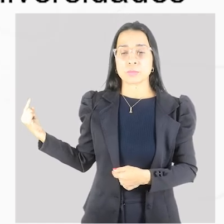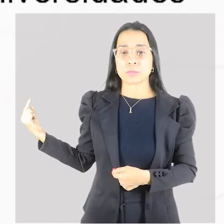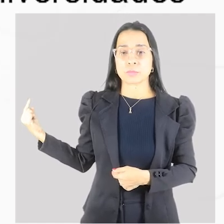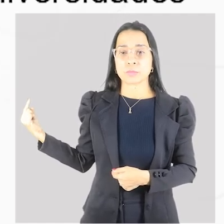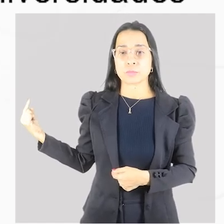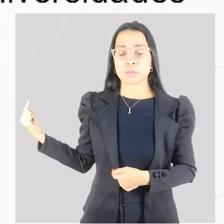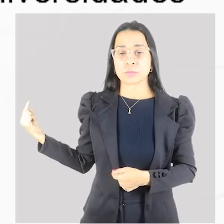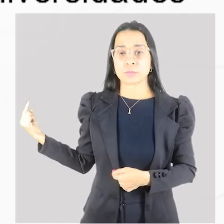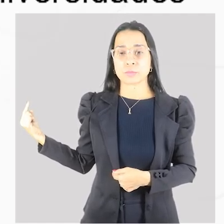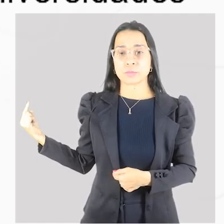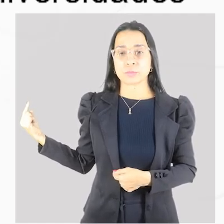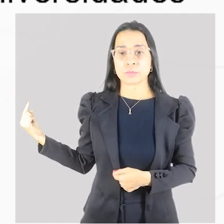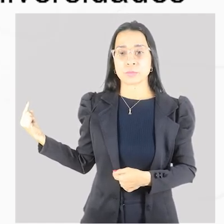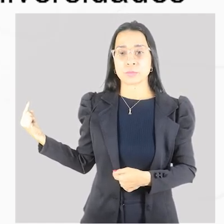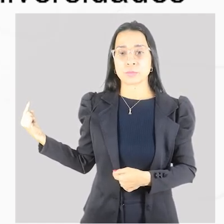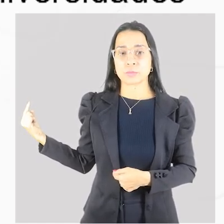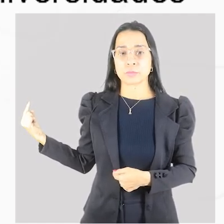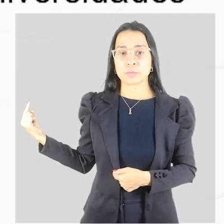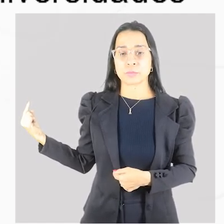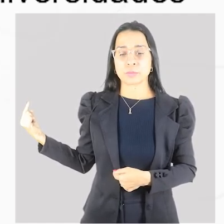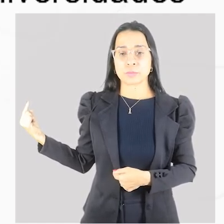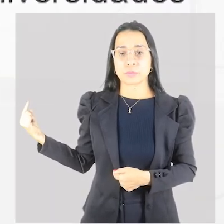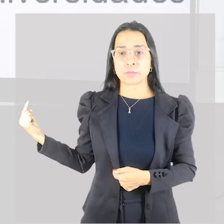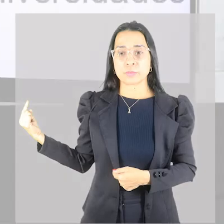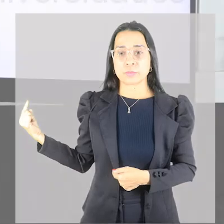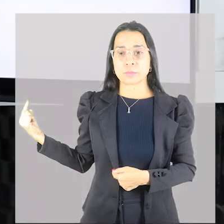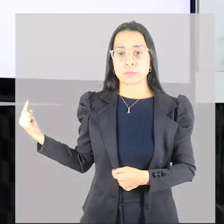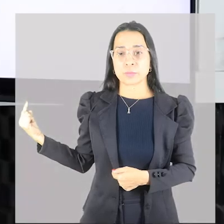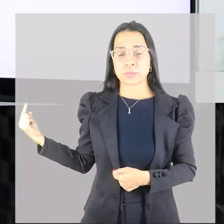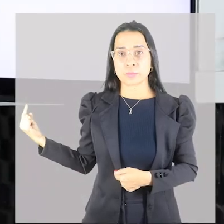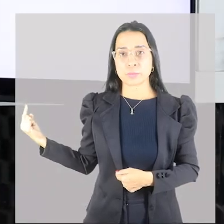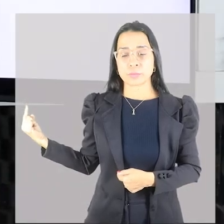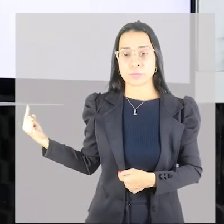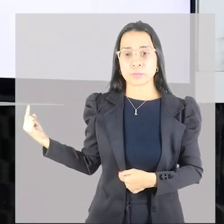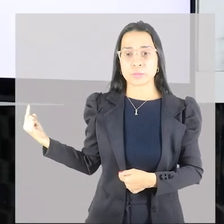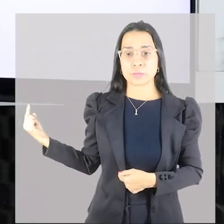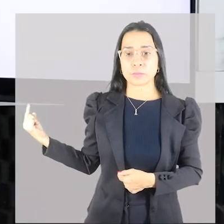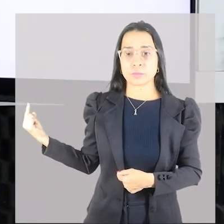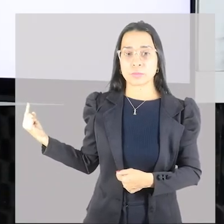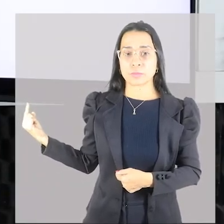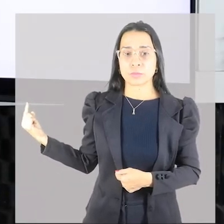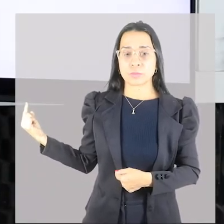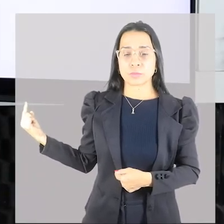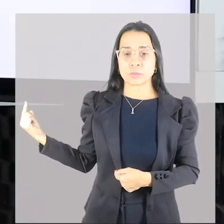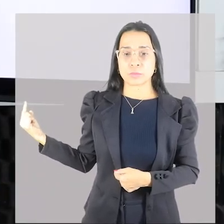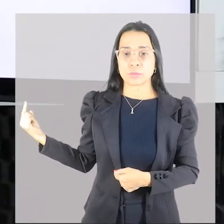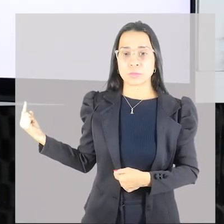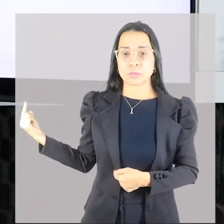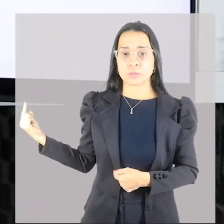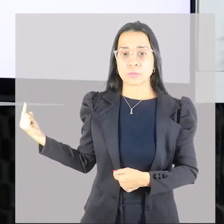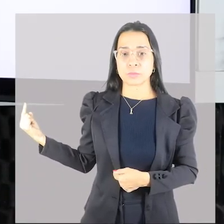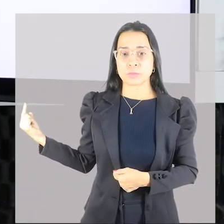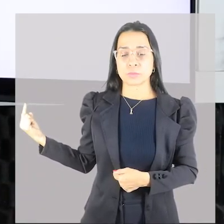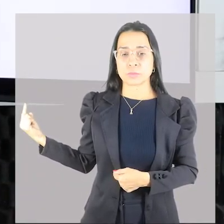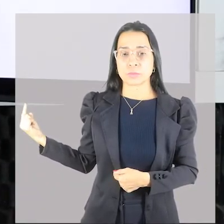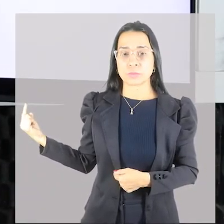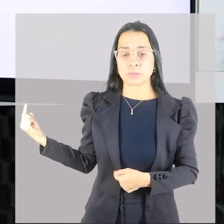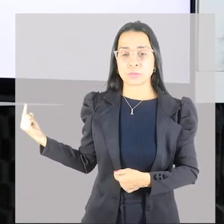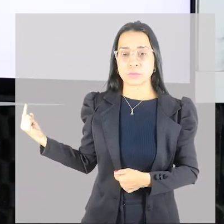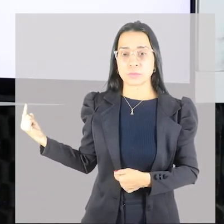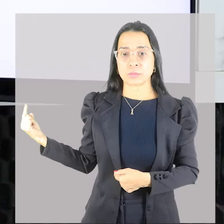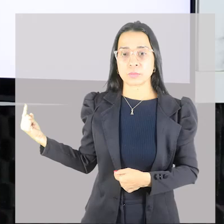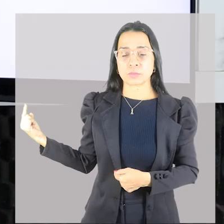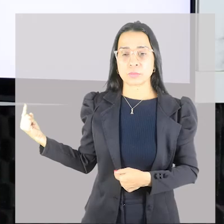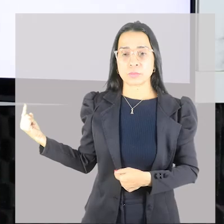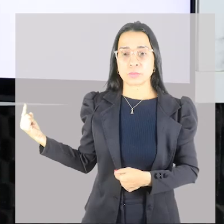outras questões também sociais, políticas e econômicas. Fazem parte do movimento estudantil estudantes de todas as áreas,